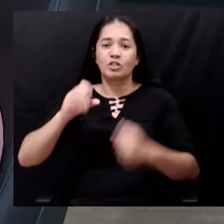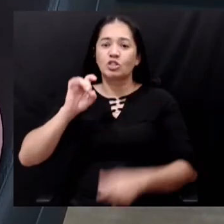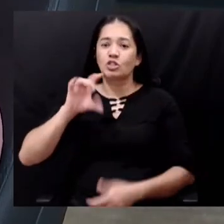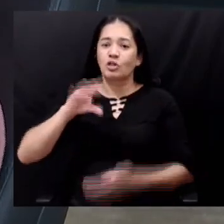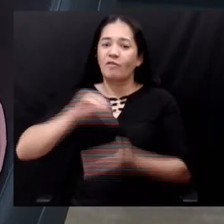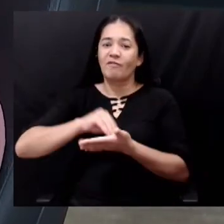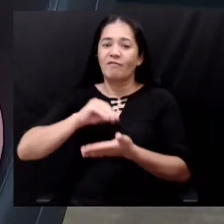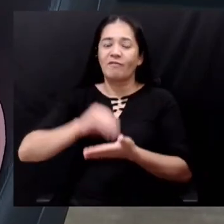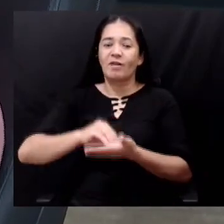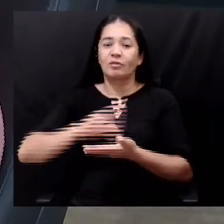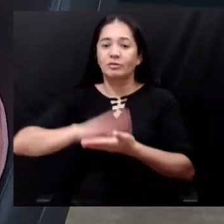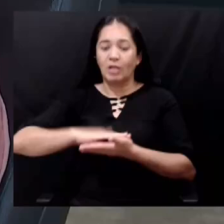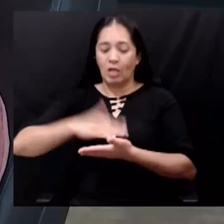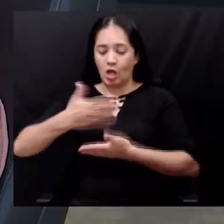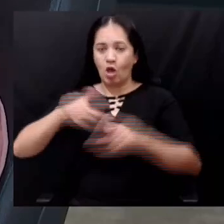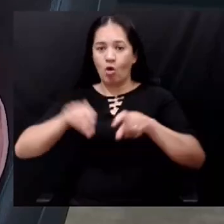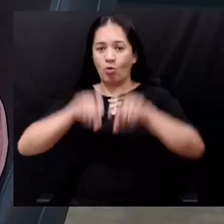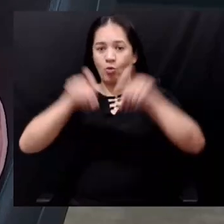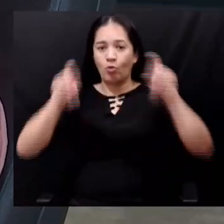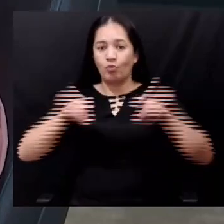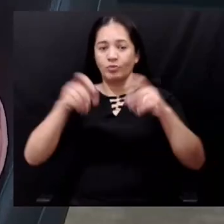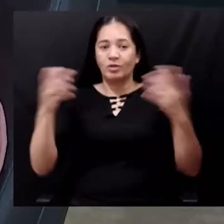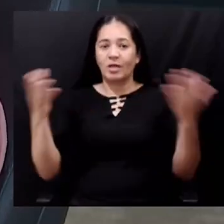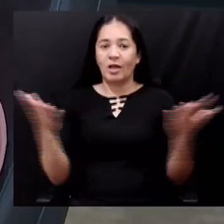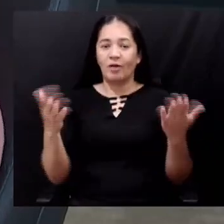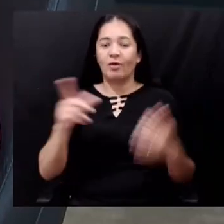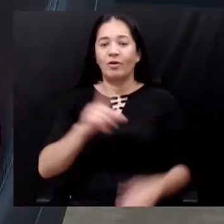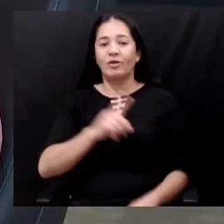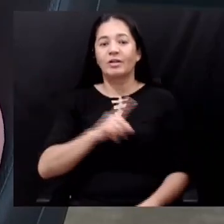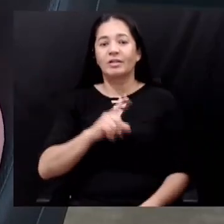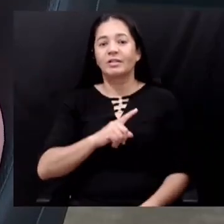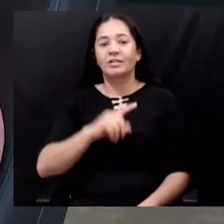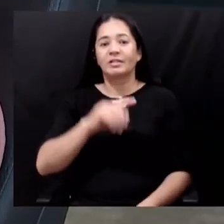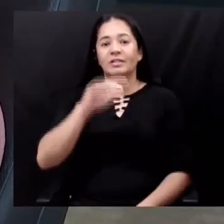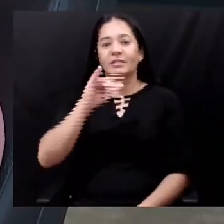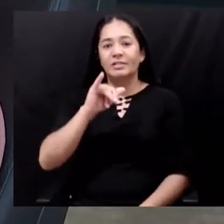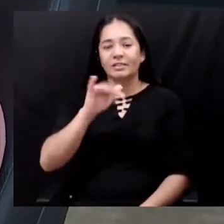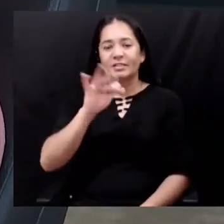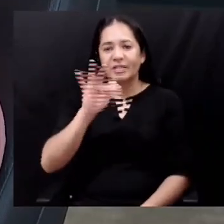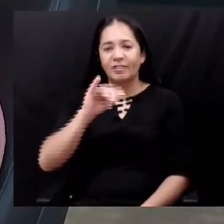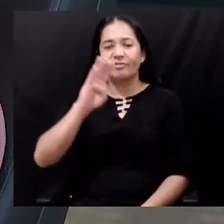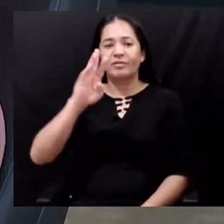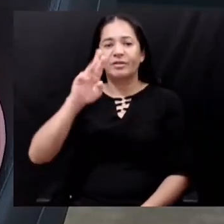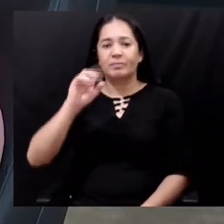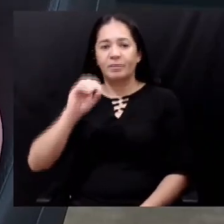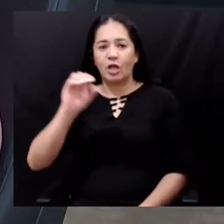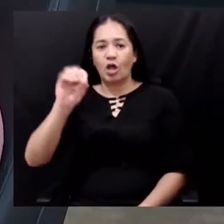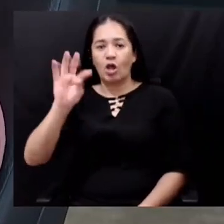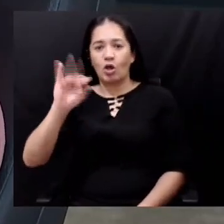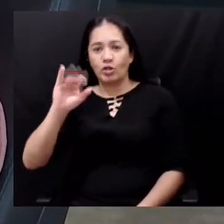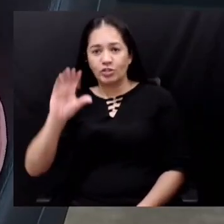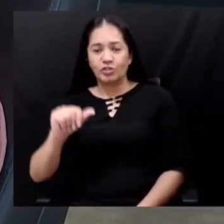E agora tem fibra ótica no Xingu, no Amazonas chegou a internet do projeto do governo